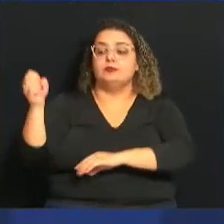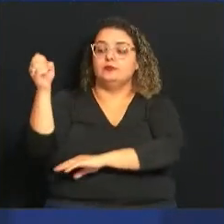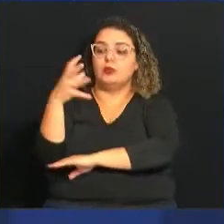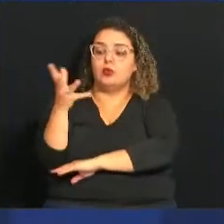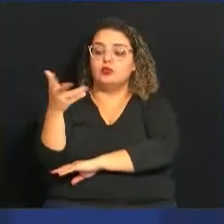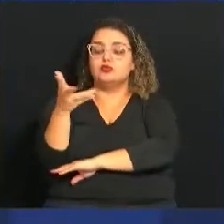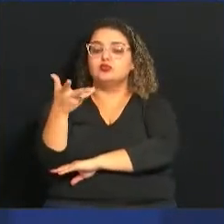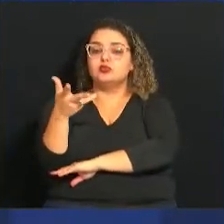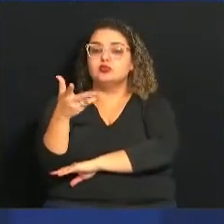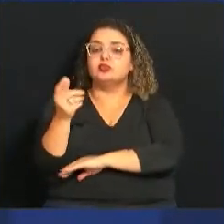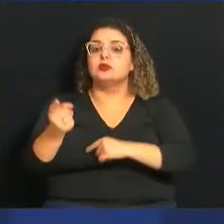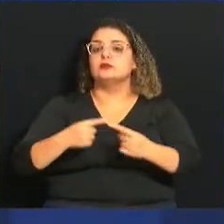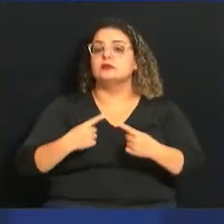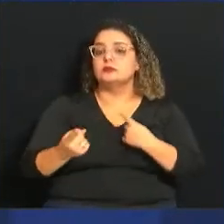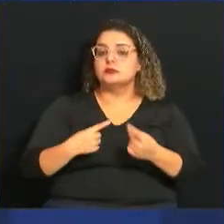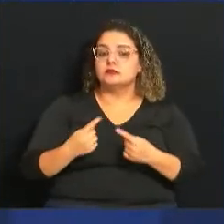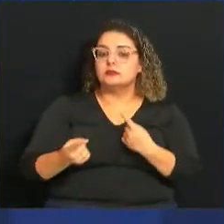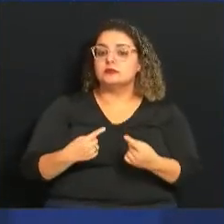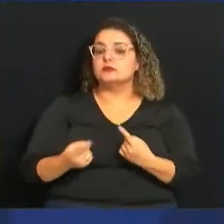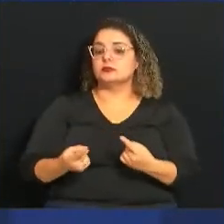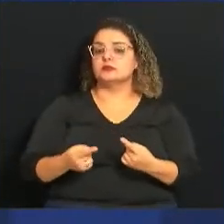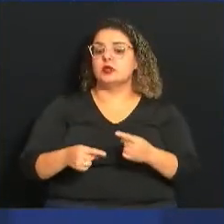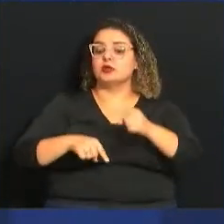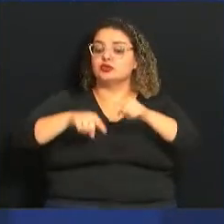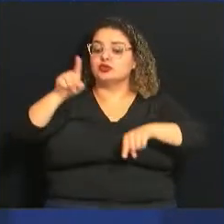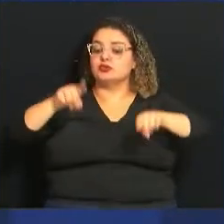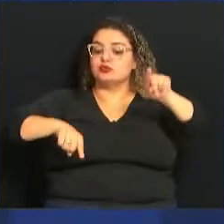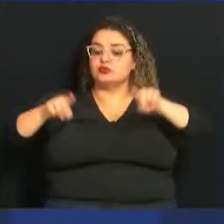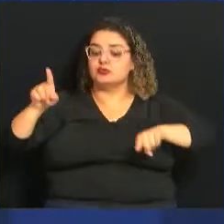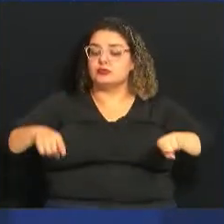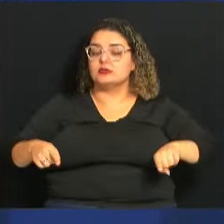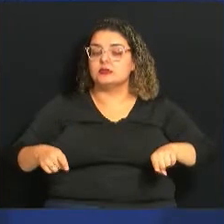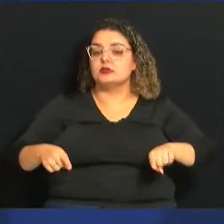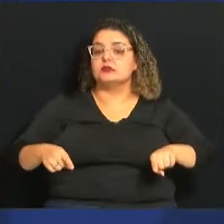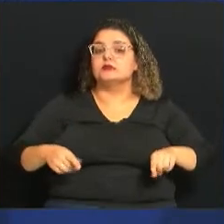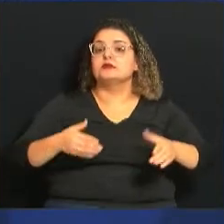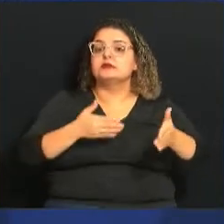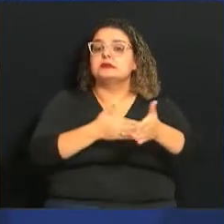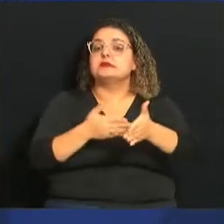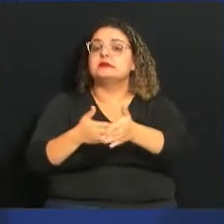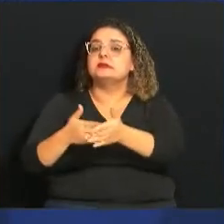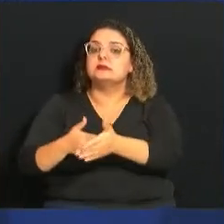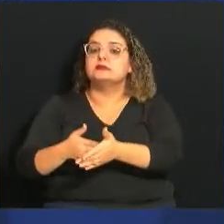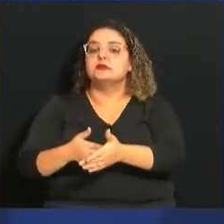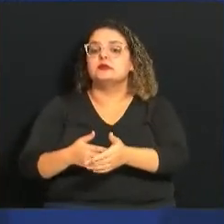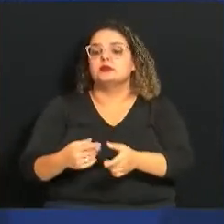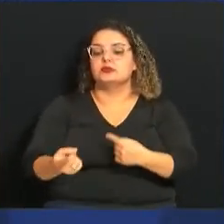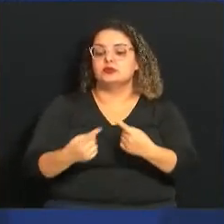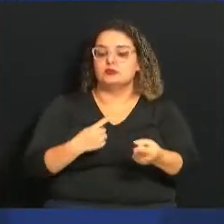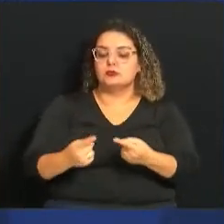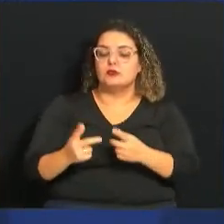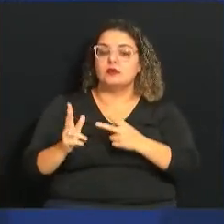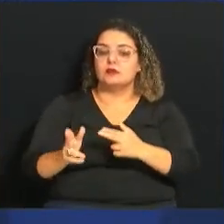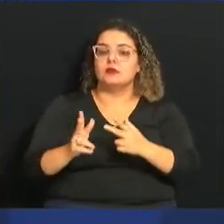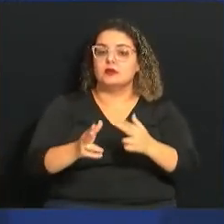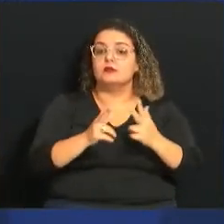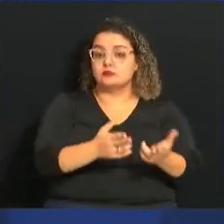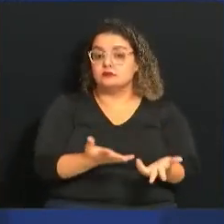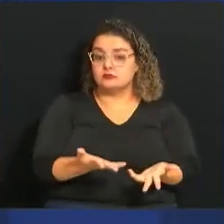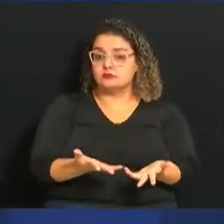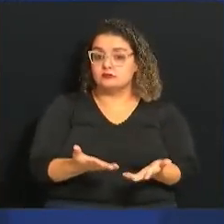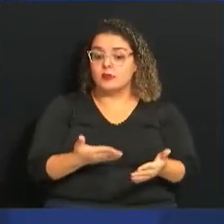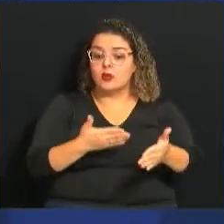de trânsito com diferentes limites de velocidade ao longo de uma mesma via pública, tornando o